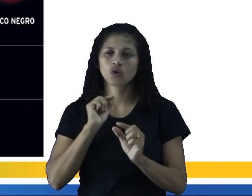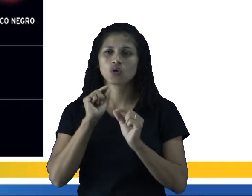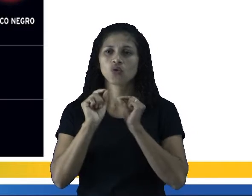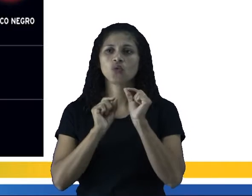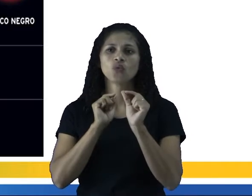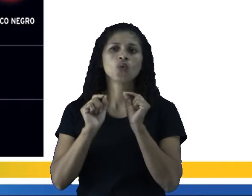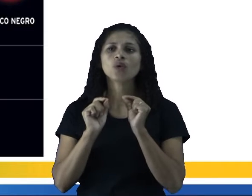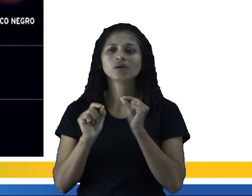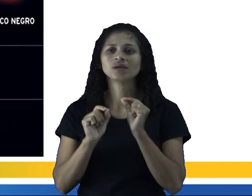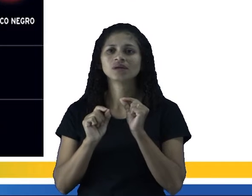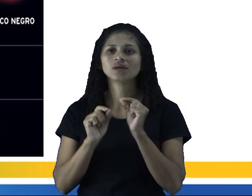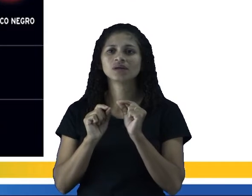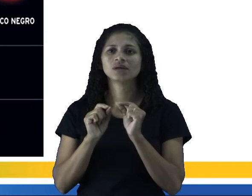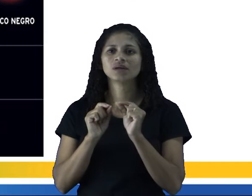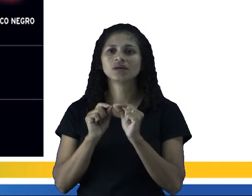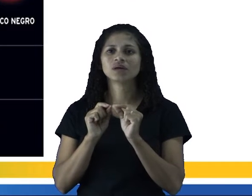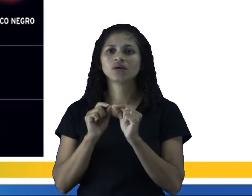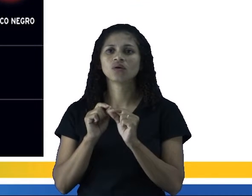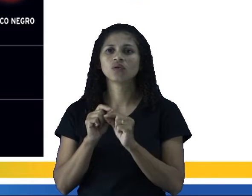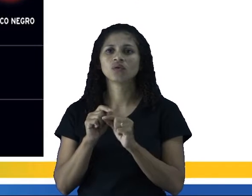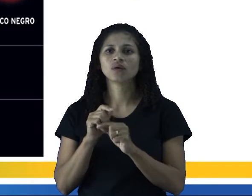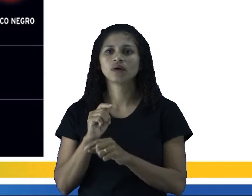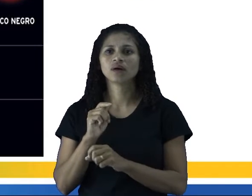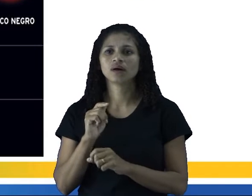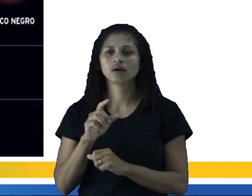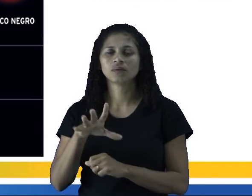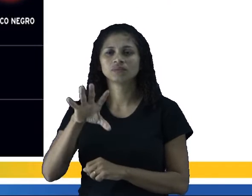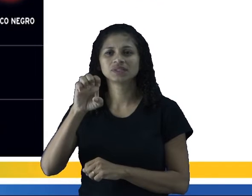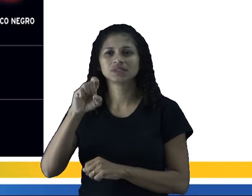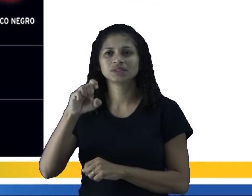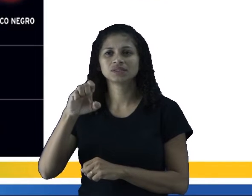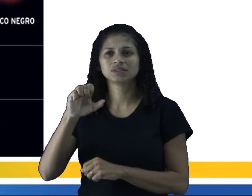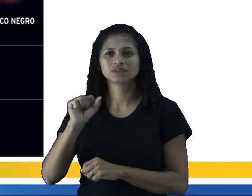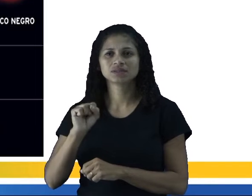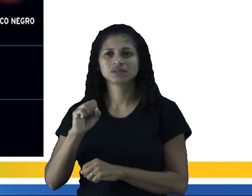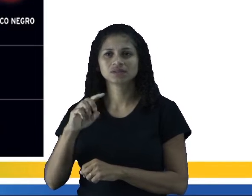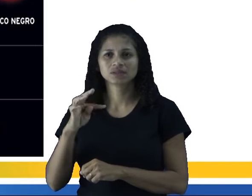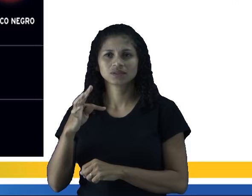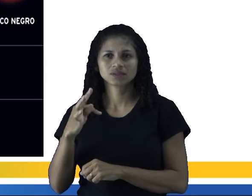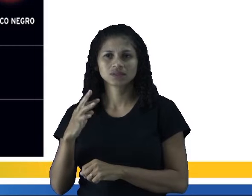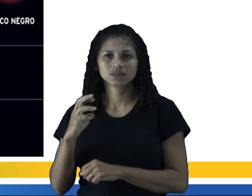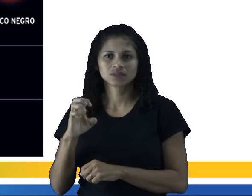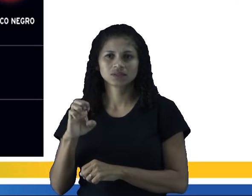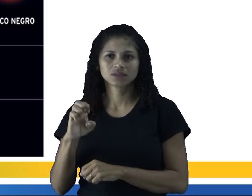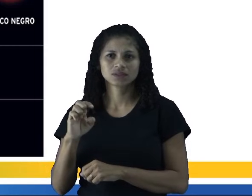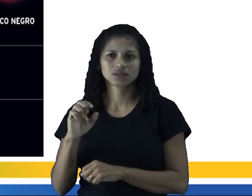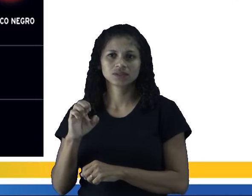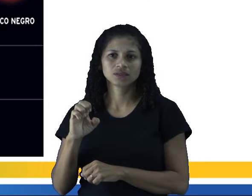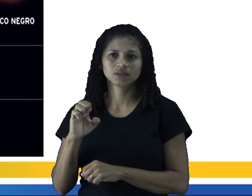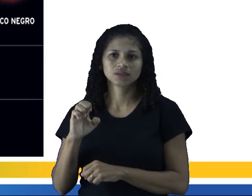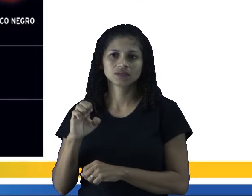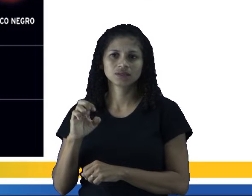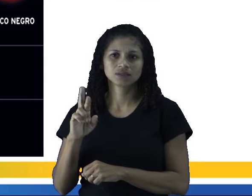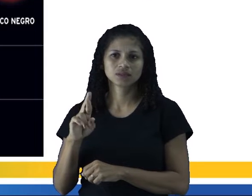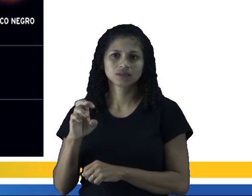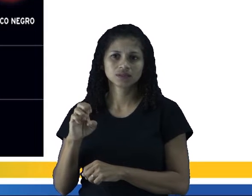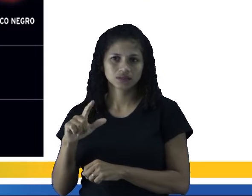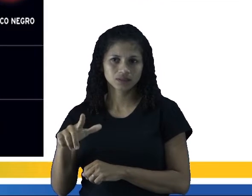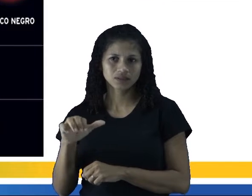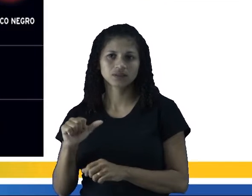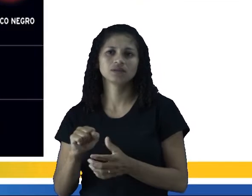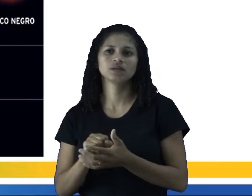Então, a gente começa ali com uma nebulosa. Então, essa daqui é a formação de uma estrela, tá, gente? Então, primeiro ela era uma nebulosa, depois ela vira